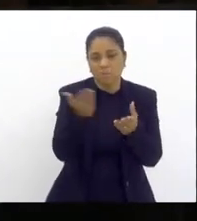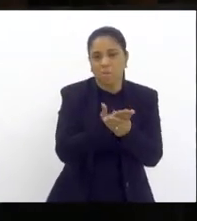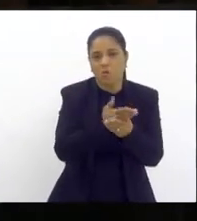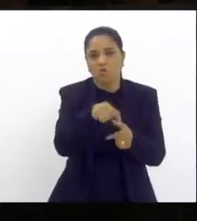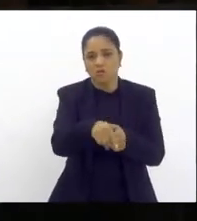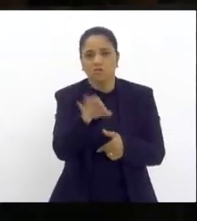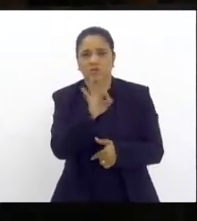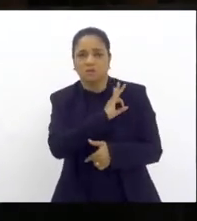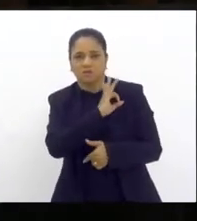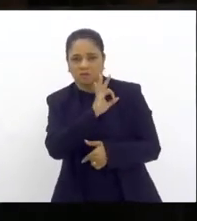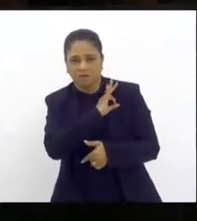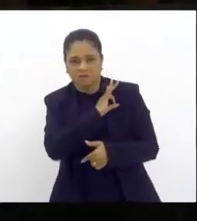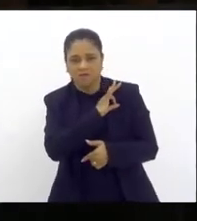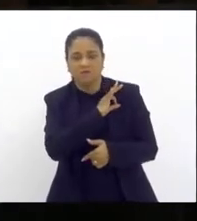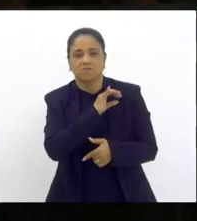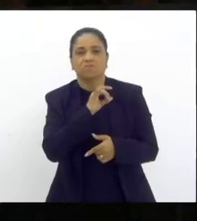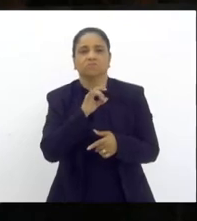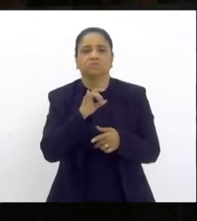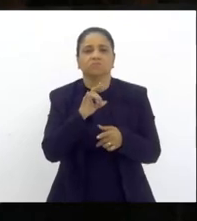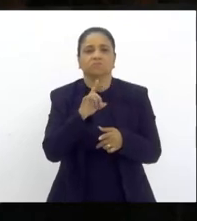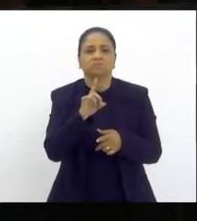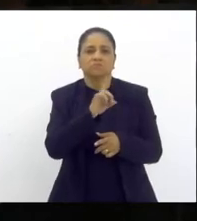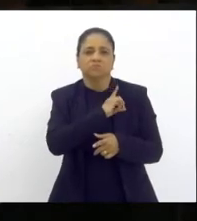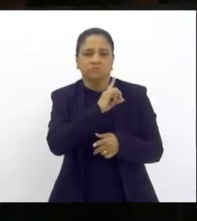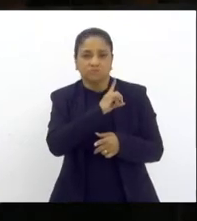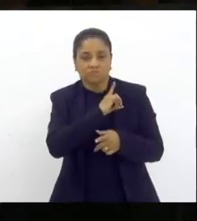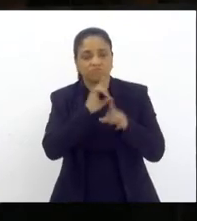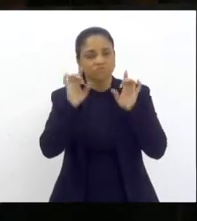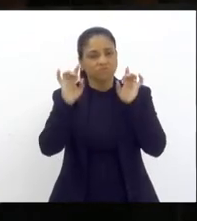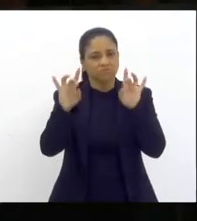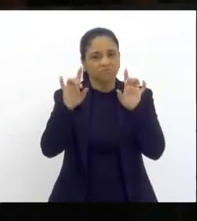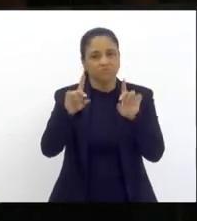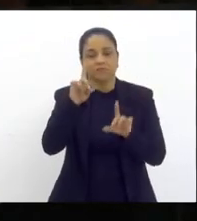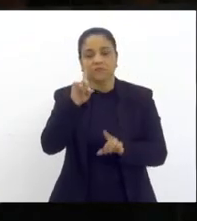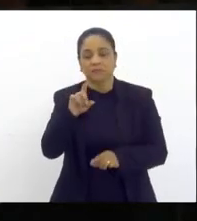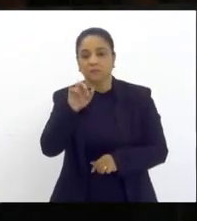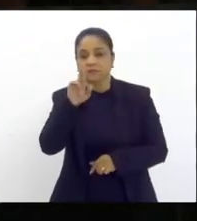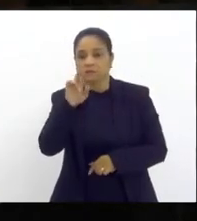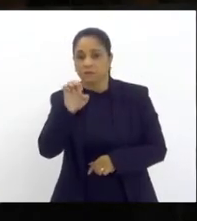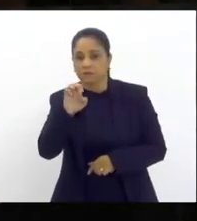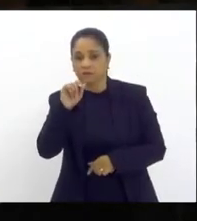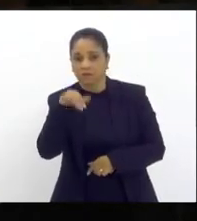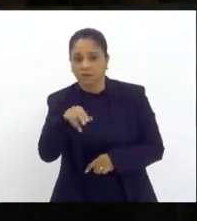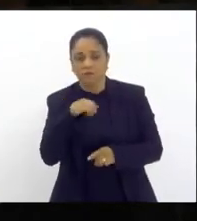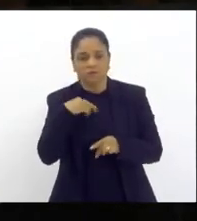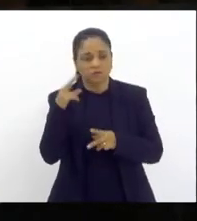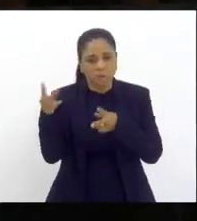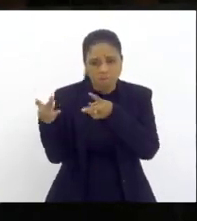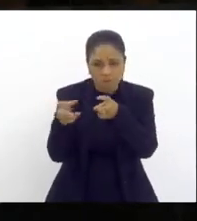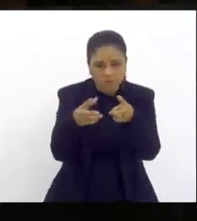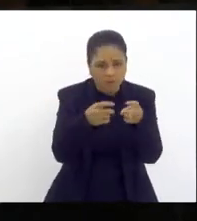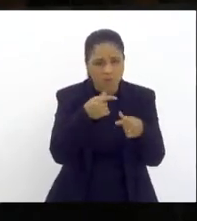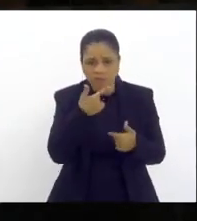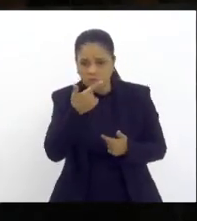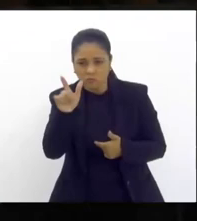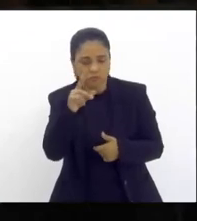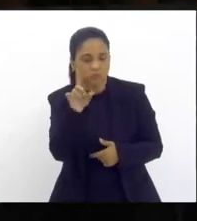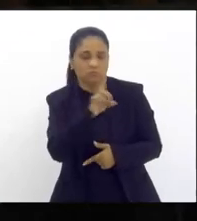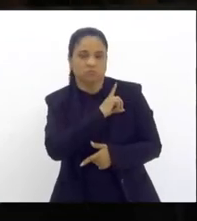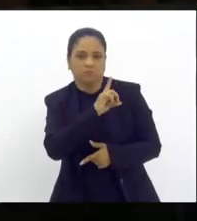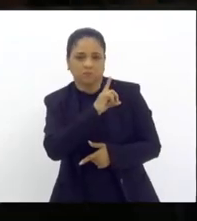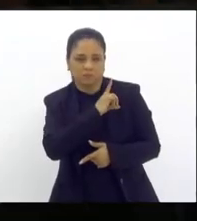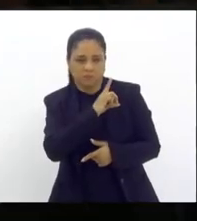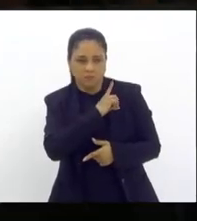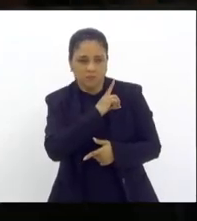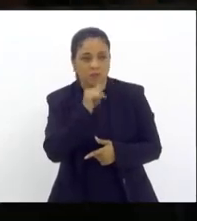nas delegacias, em especial nas especializadas. Quando a gente olha todas as outras delegacias, essas